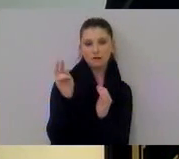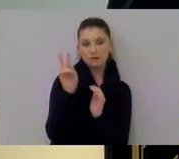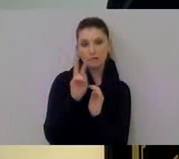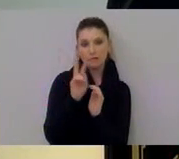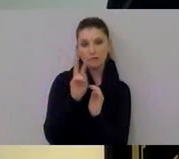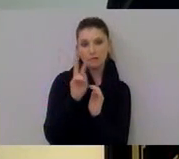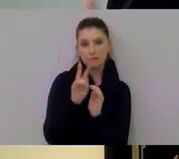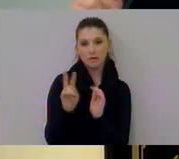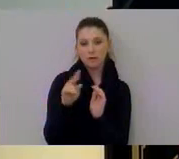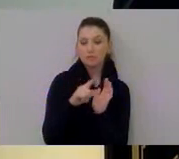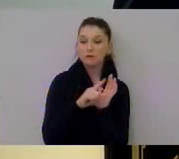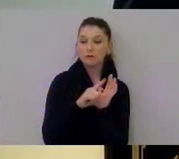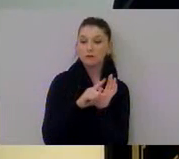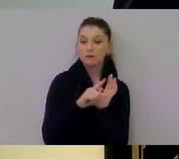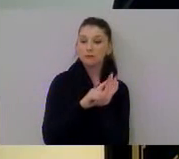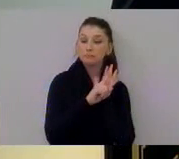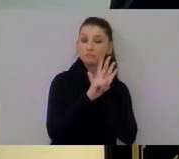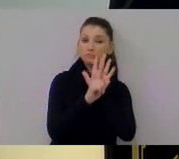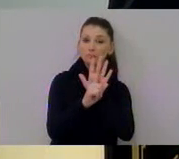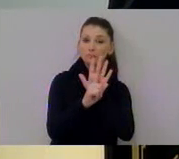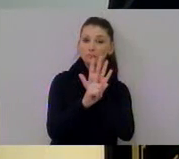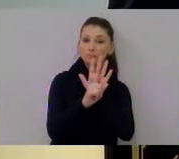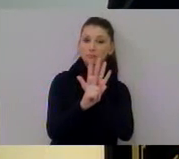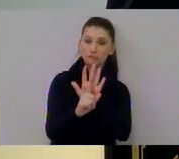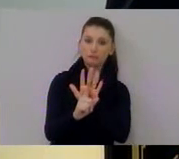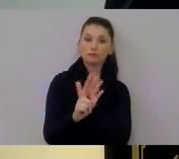Se vocês olharem aí